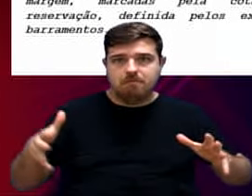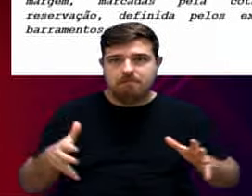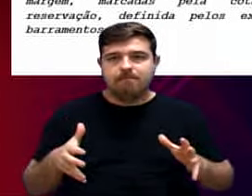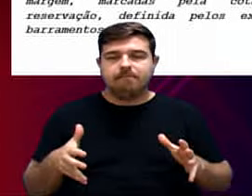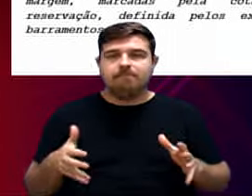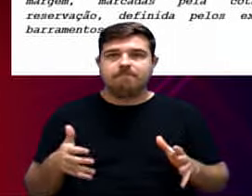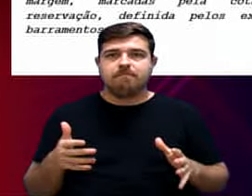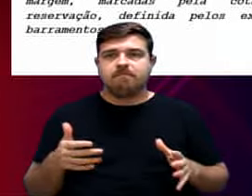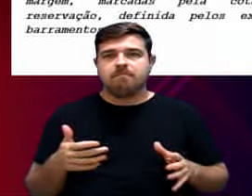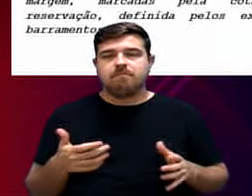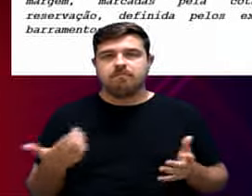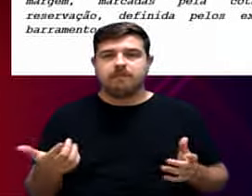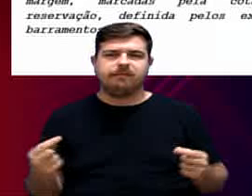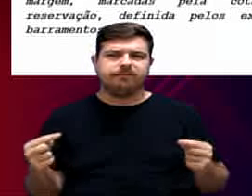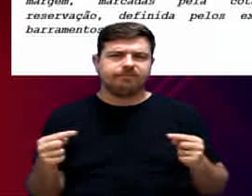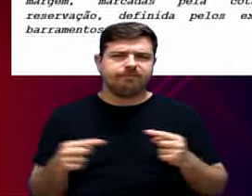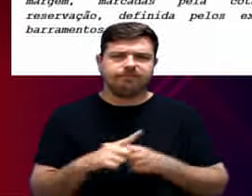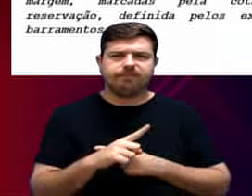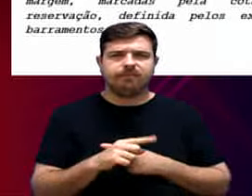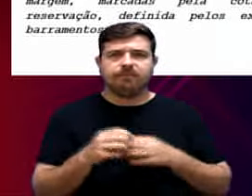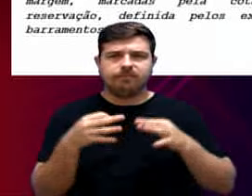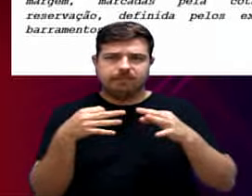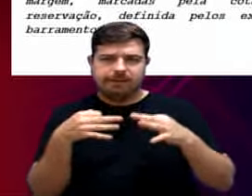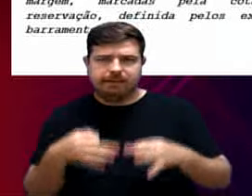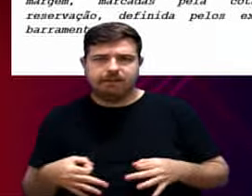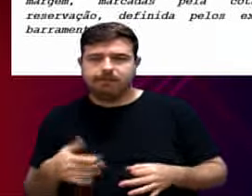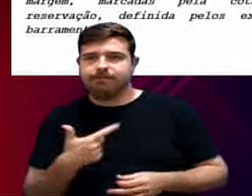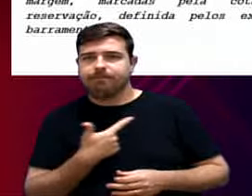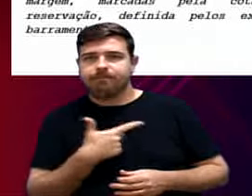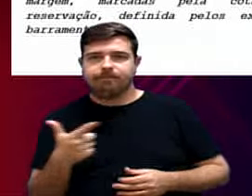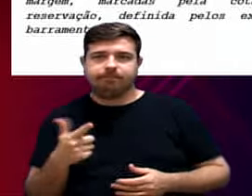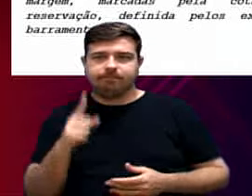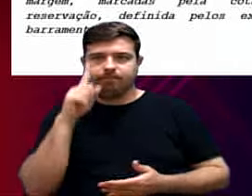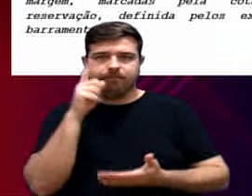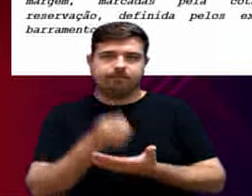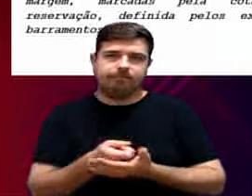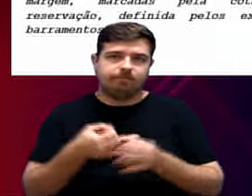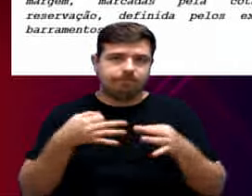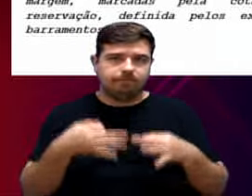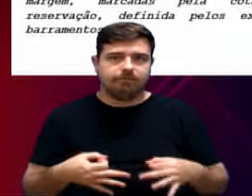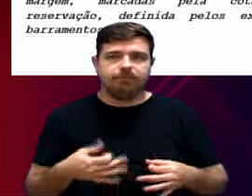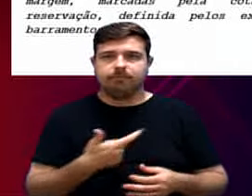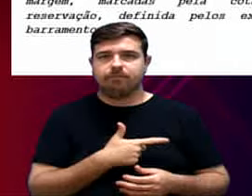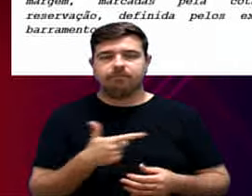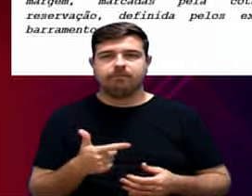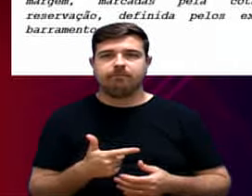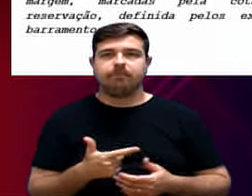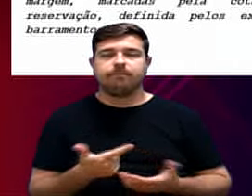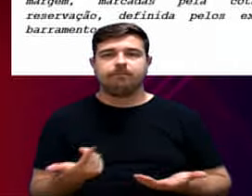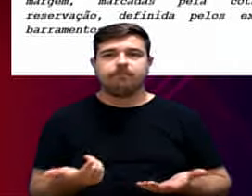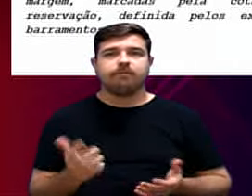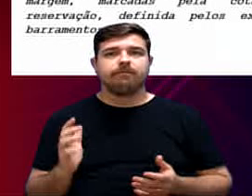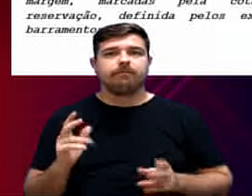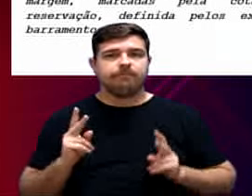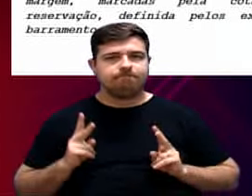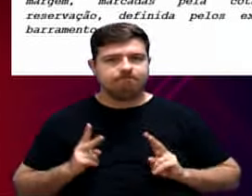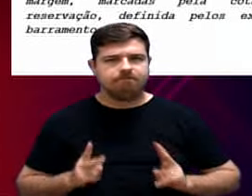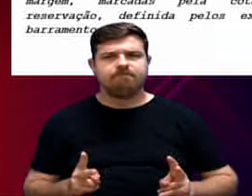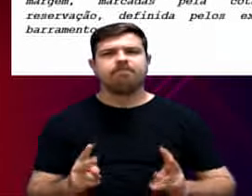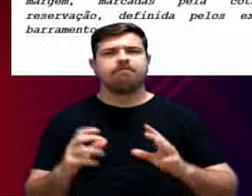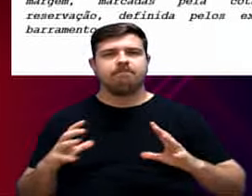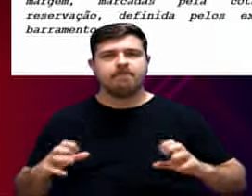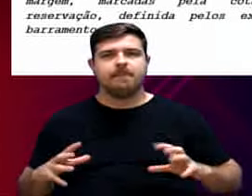eh não tava definido não estava definido e e sempre havia